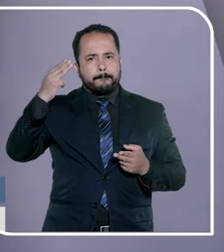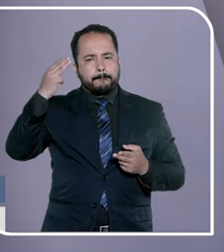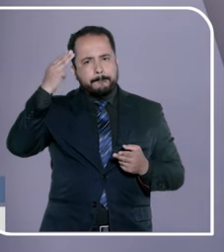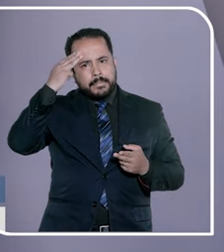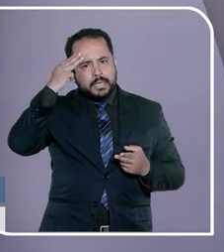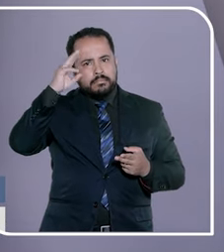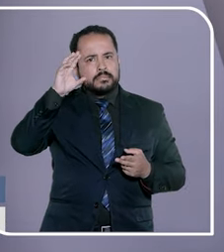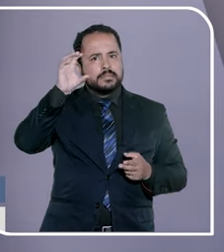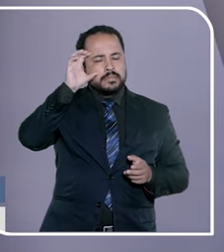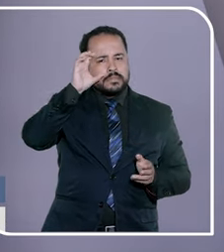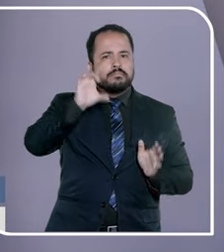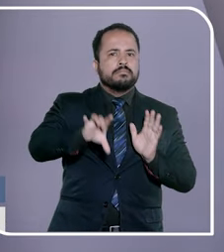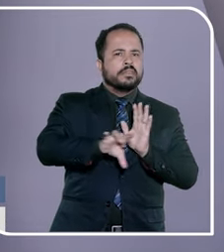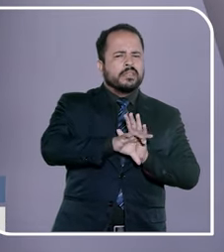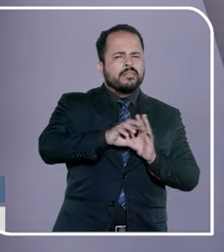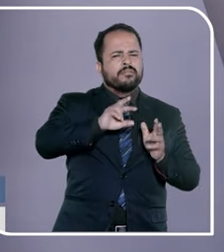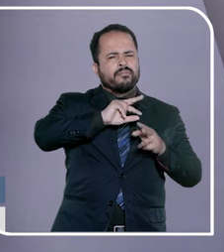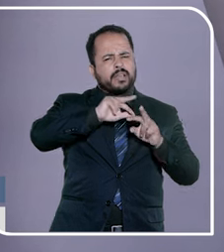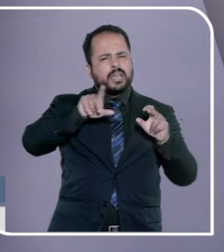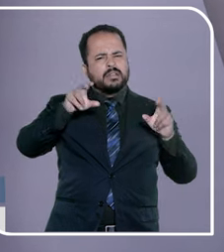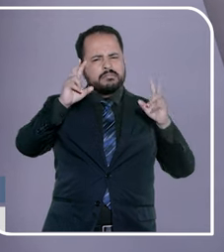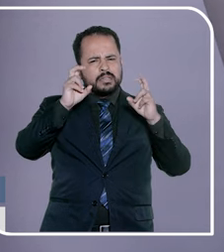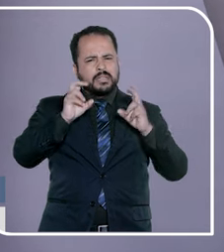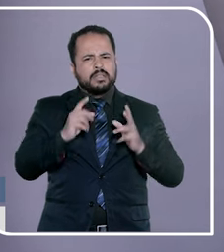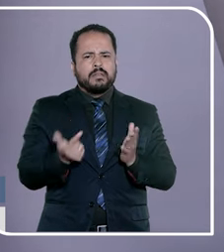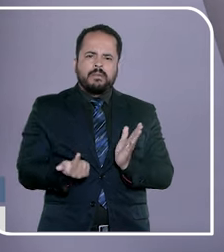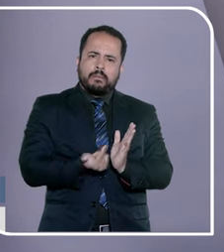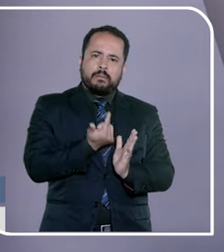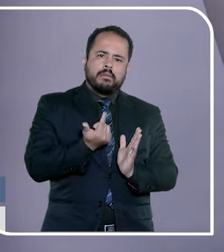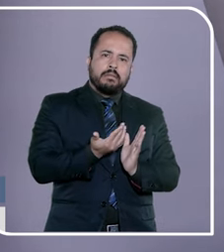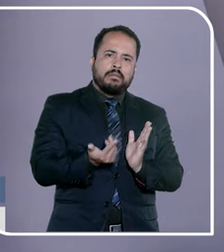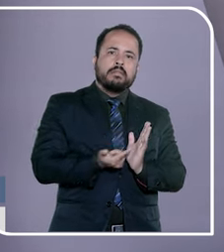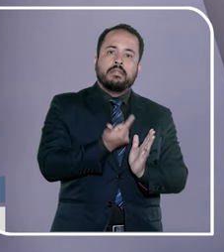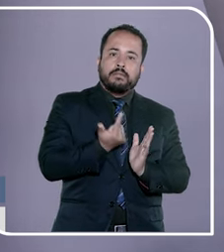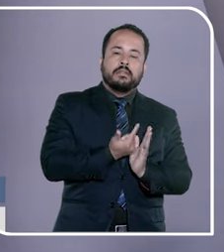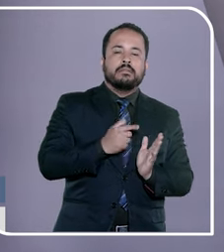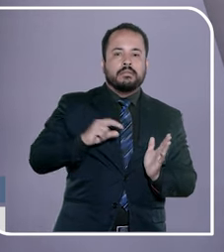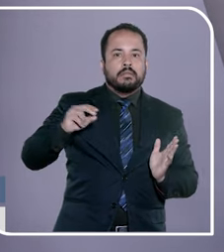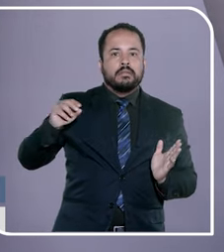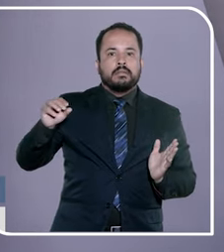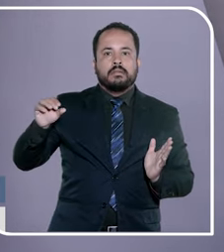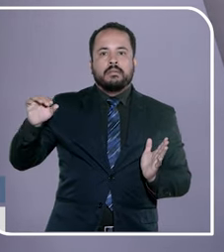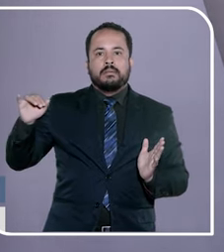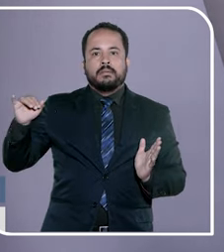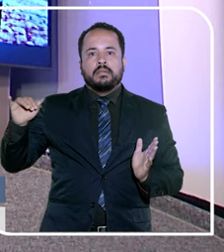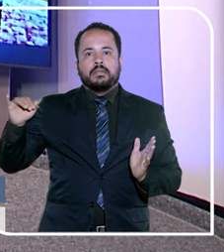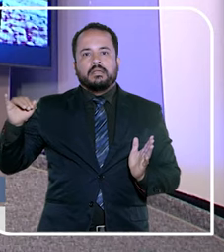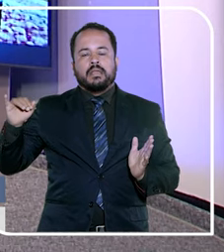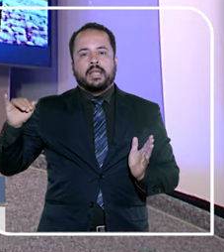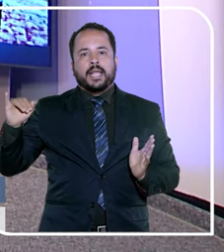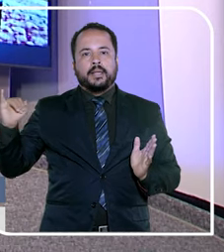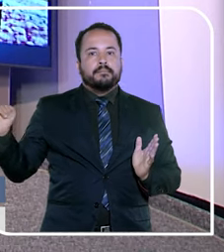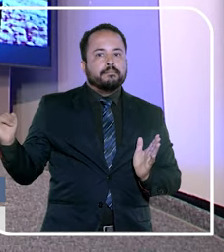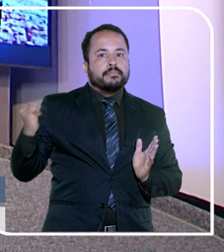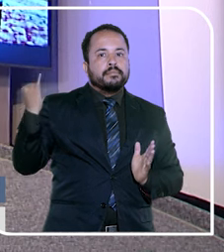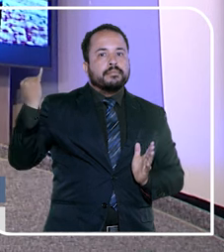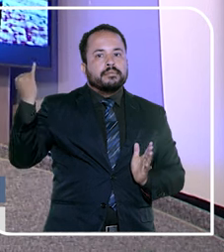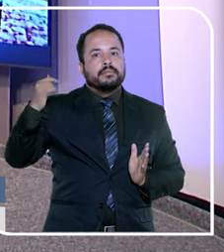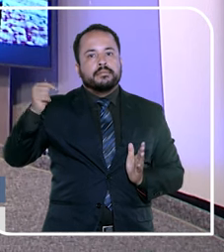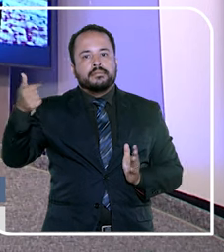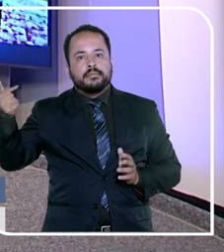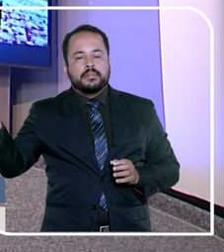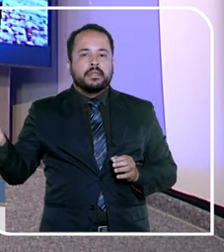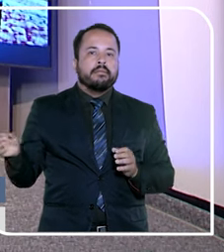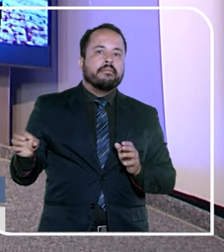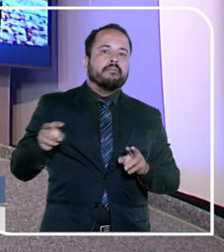abordam isso né no livro insignificância penal eu gostaria de ouvir então do ministro esquete O que é considerado né O que que